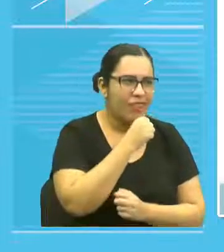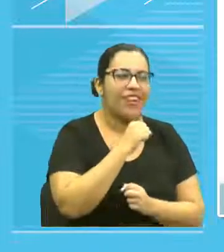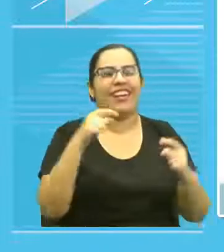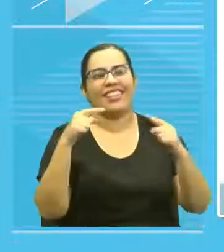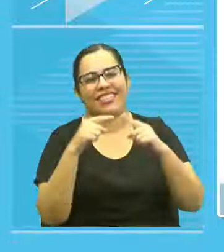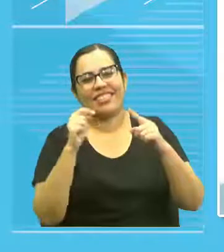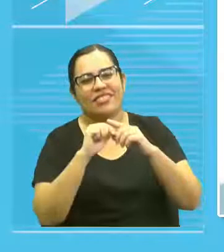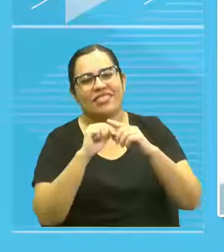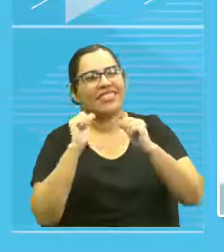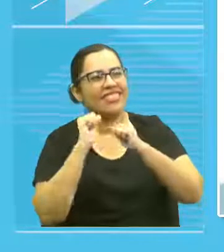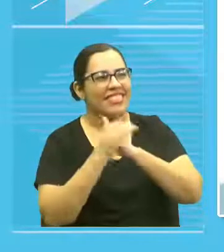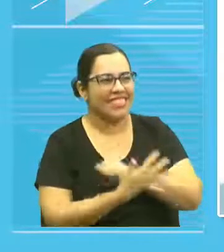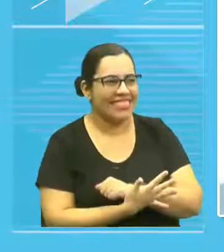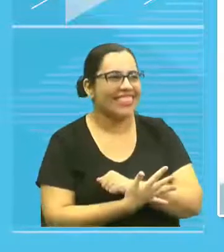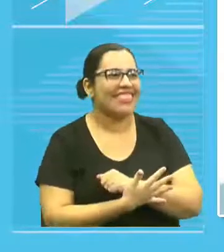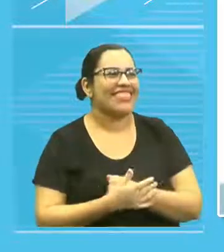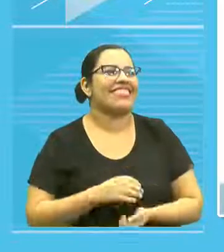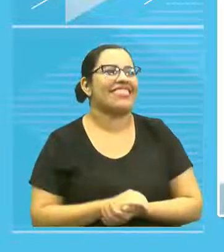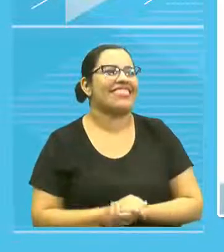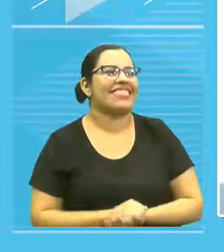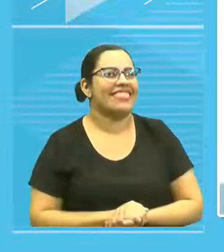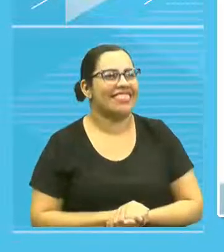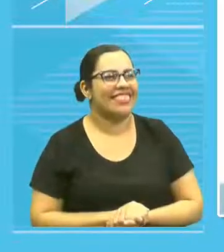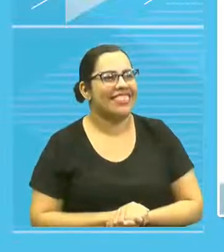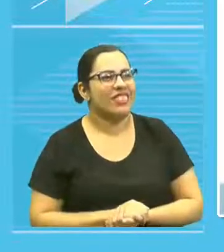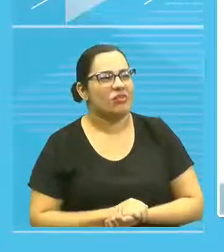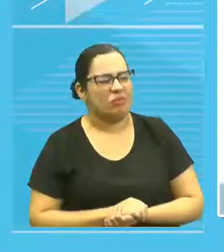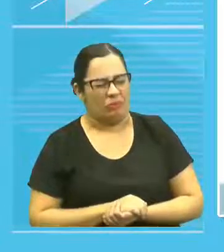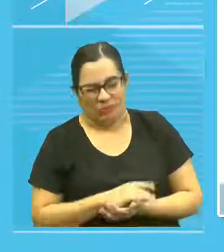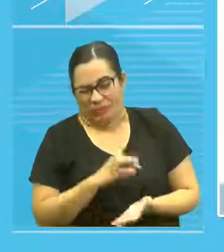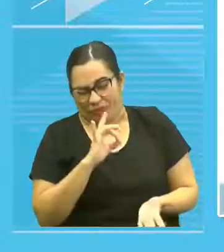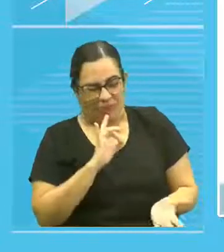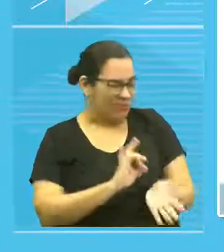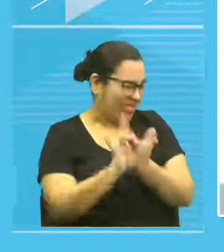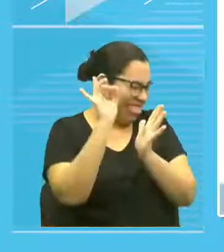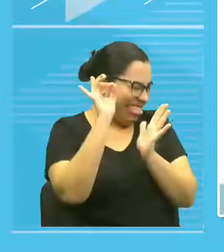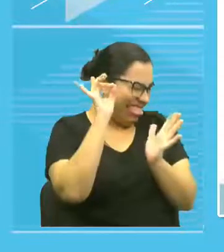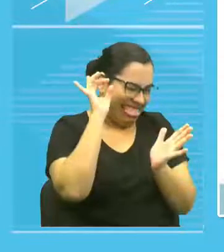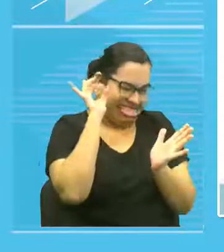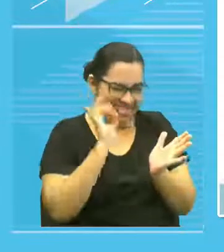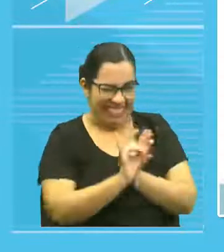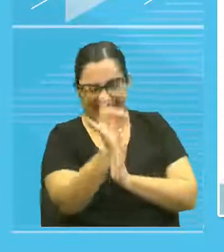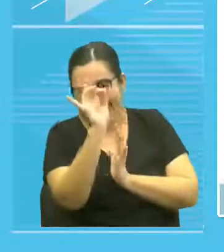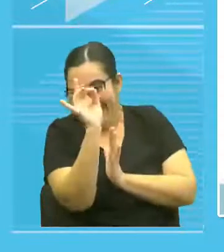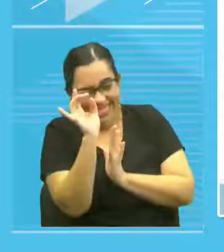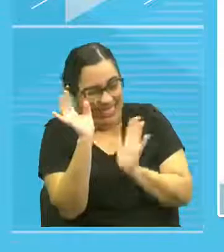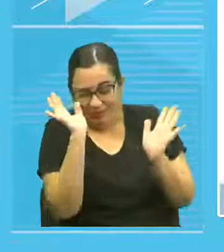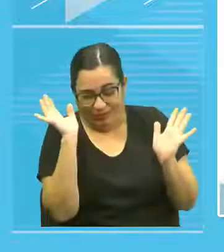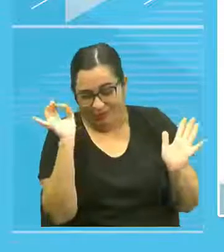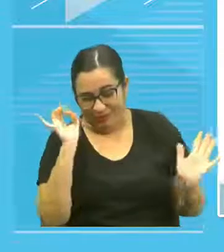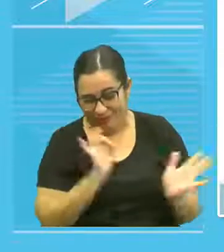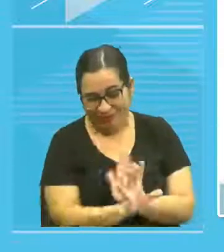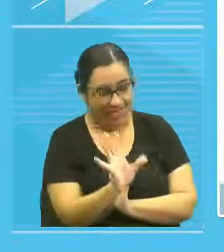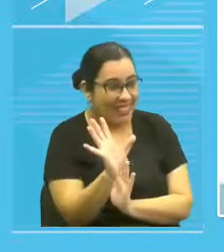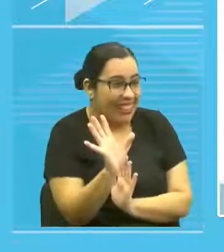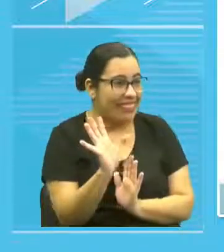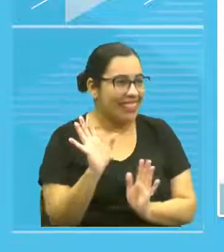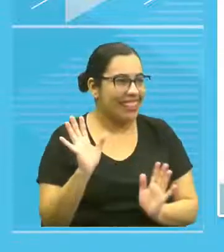vídeo o som de tosse honra no Jé dieta